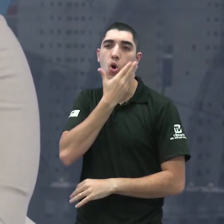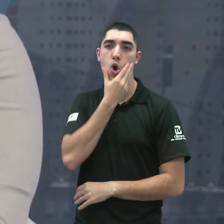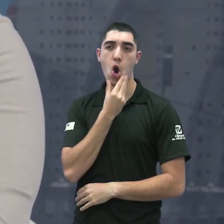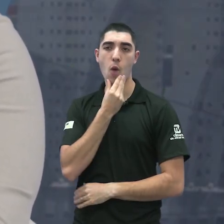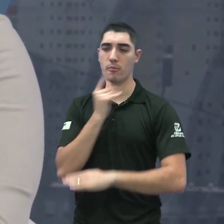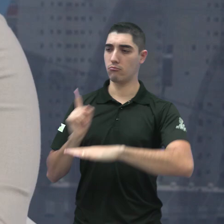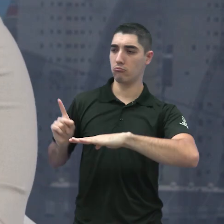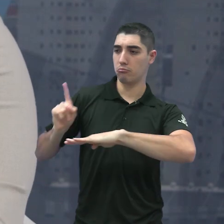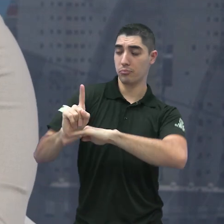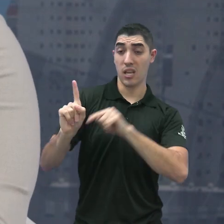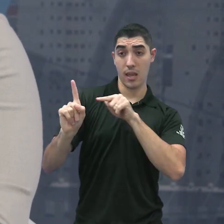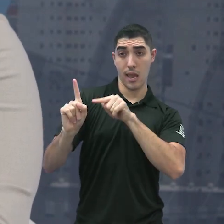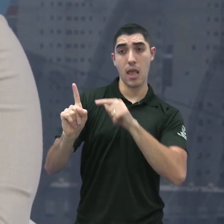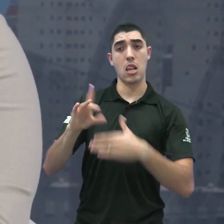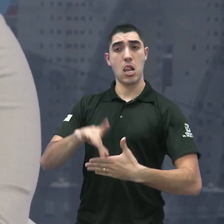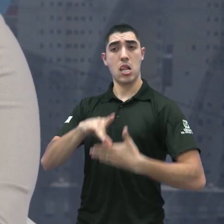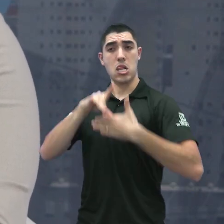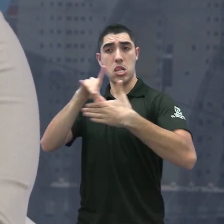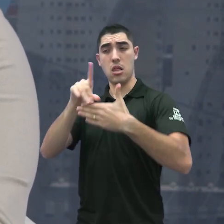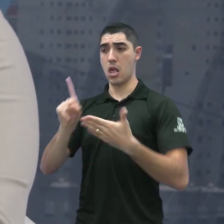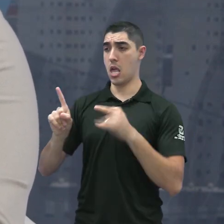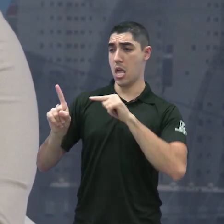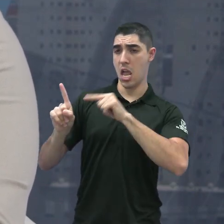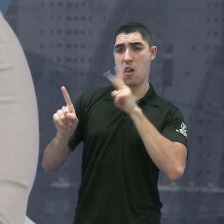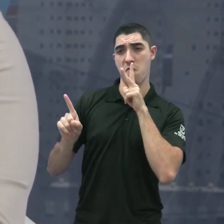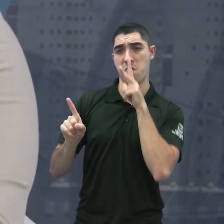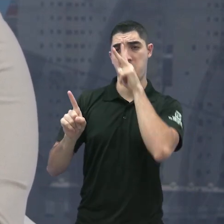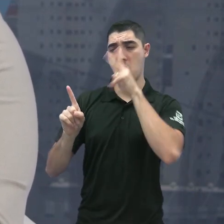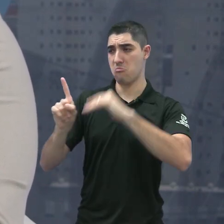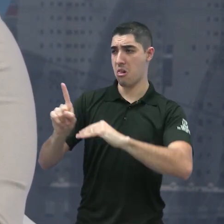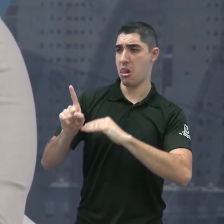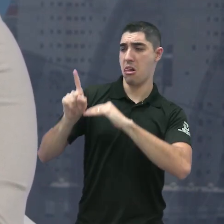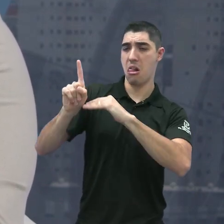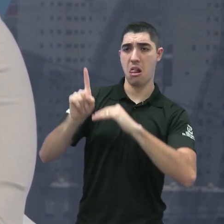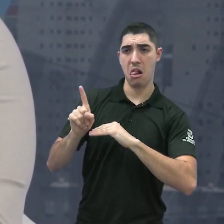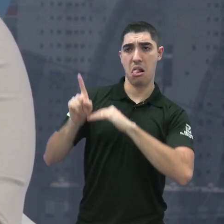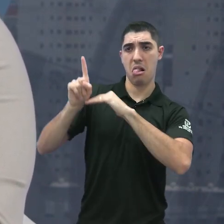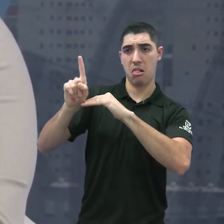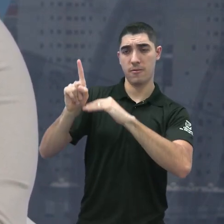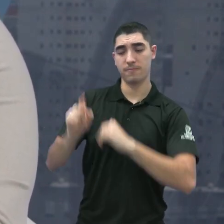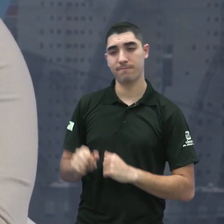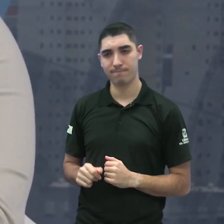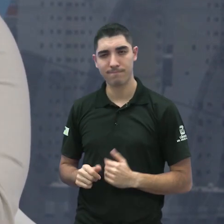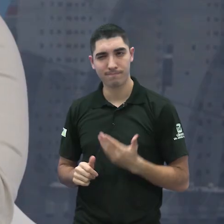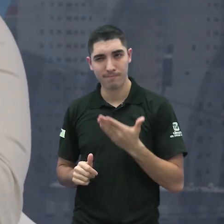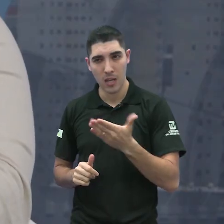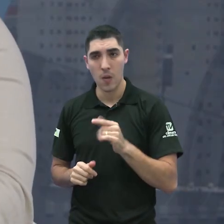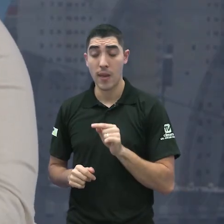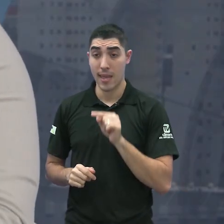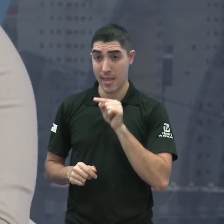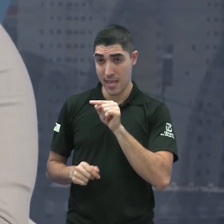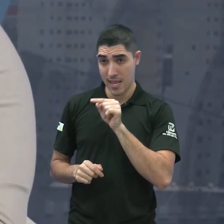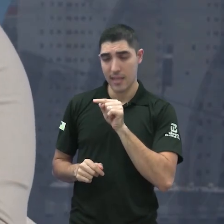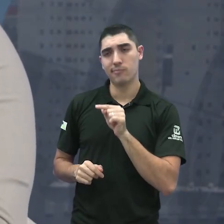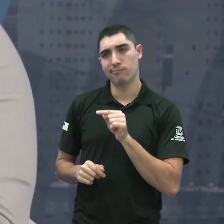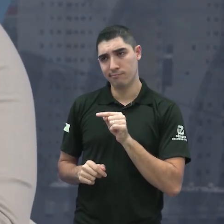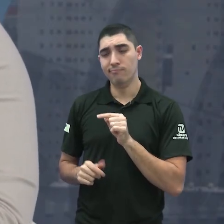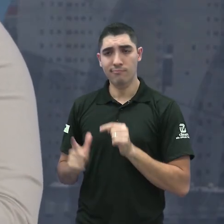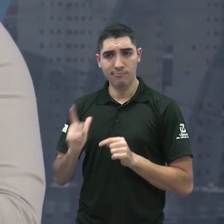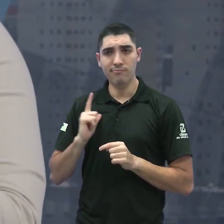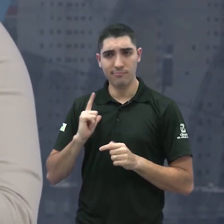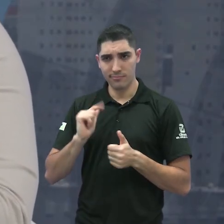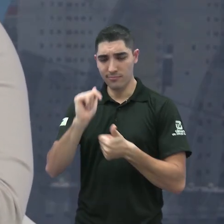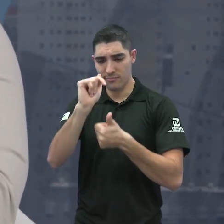como liderança daquela civilização. Essa construção, né, que tem várias